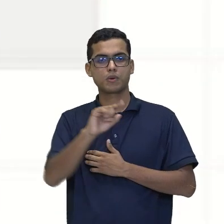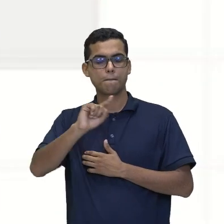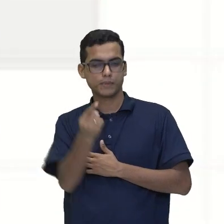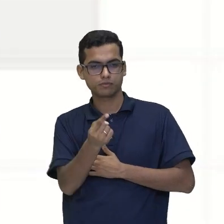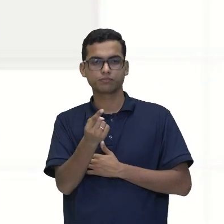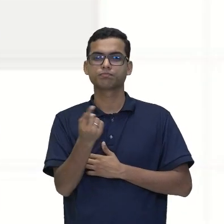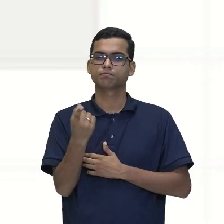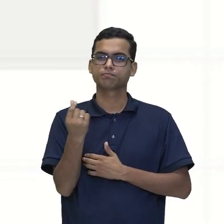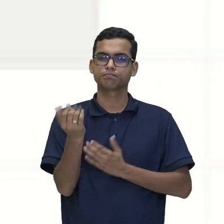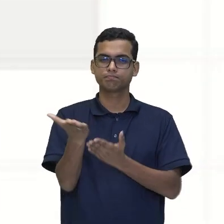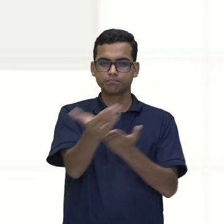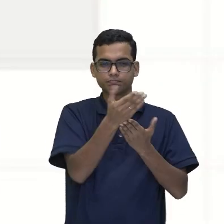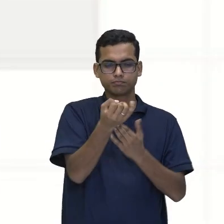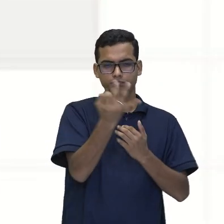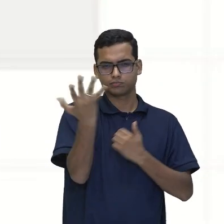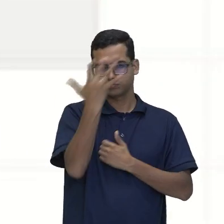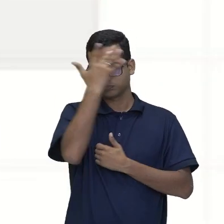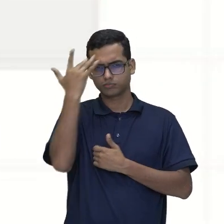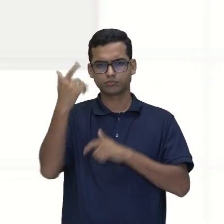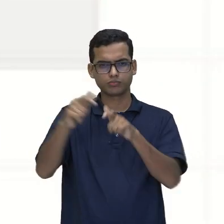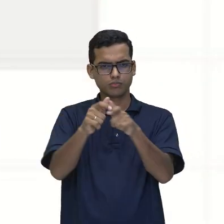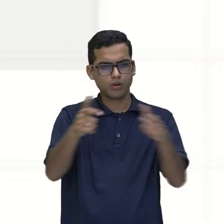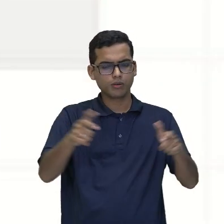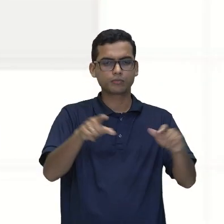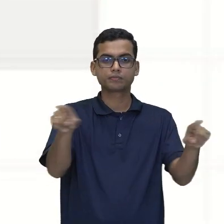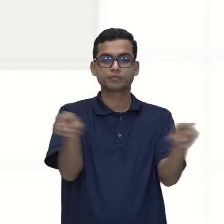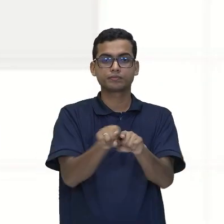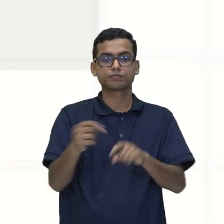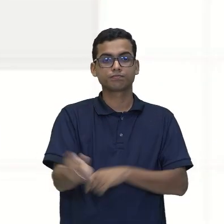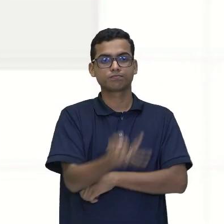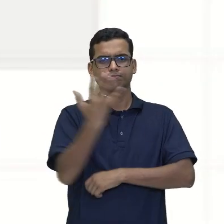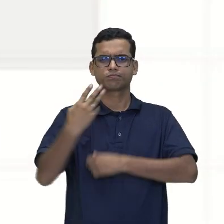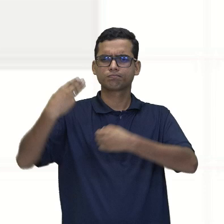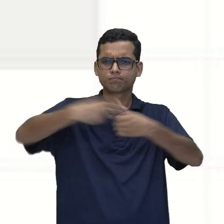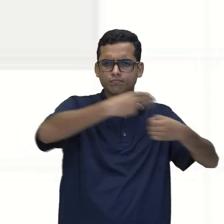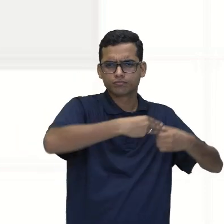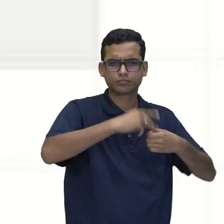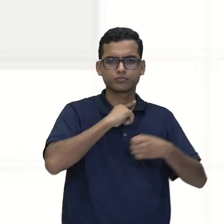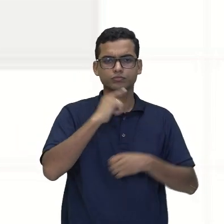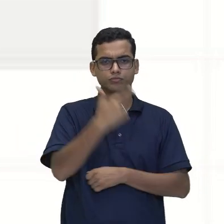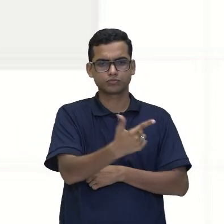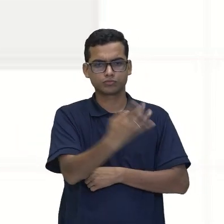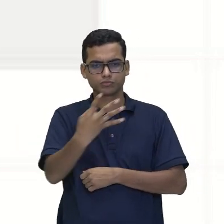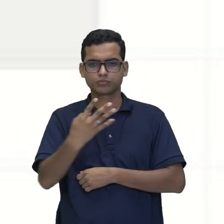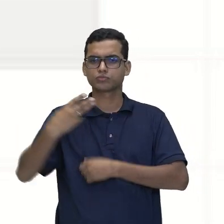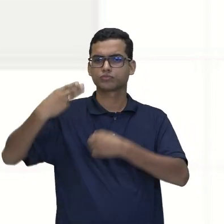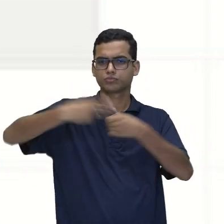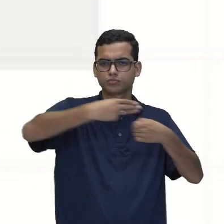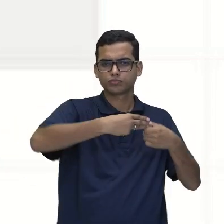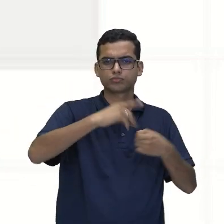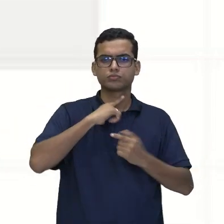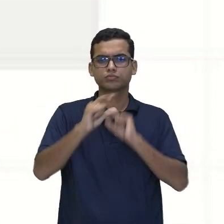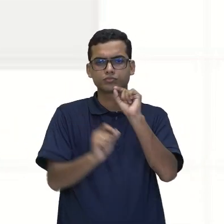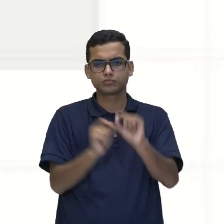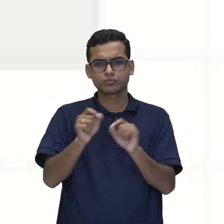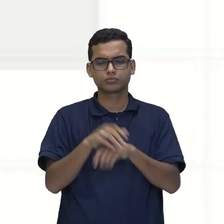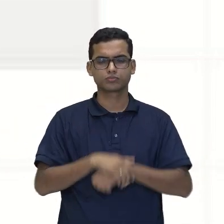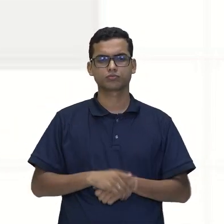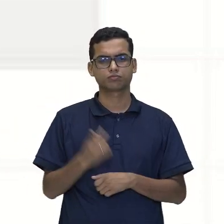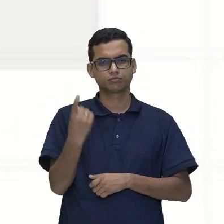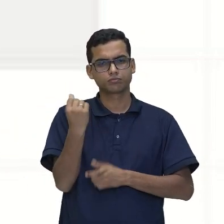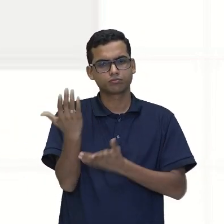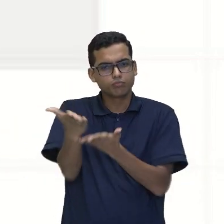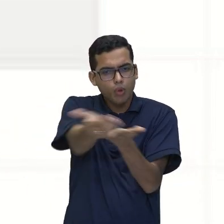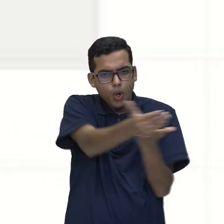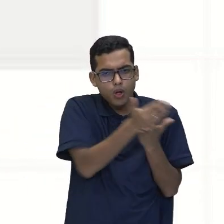também, vamos dar destaque à quantidade de municípios, que são 24 municípios, que vão ter um PIB per capita